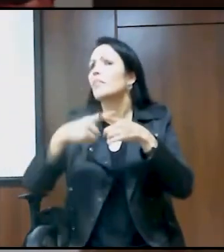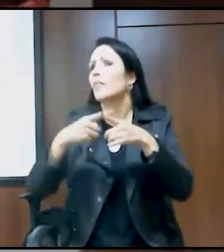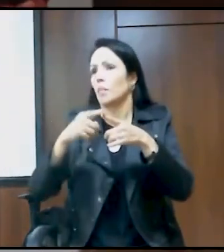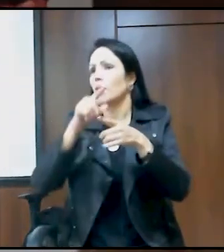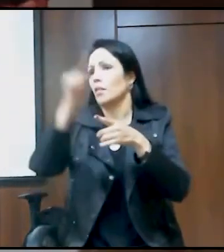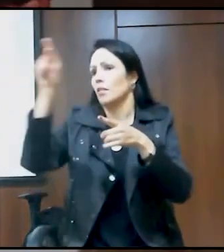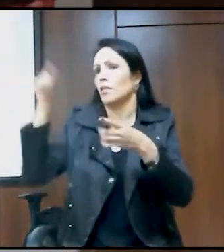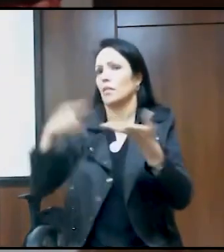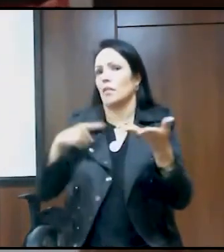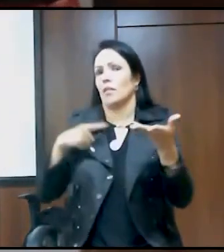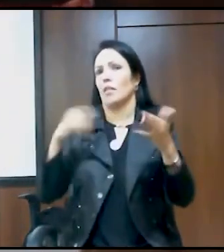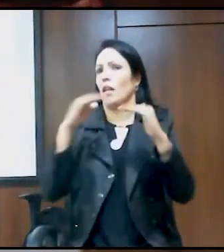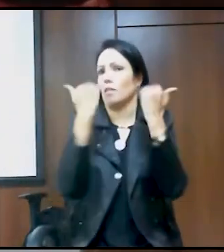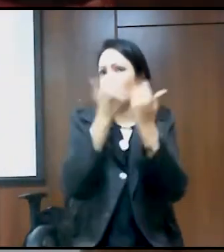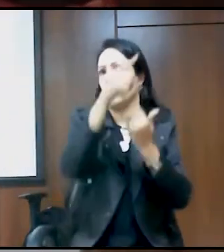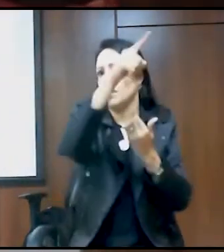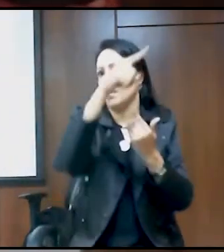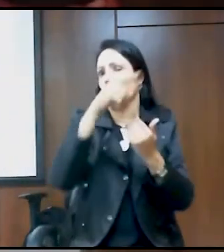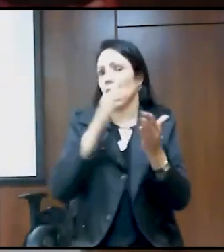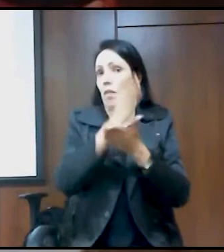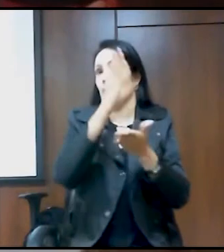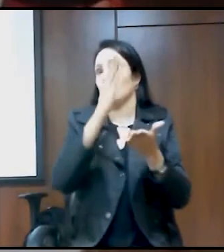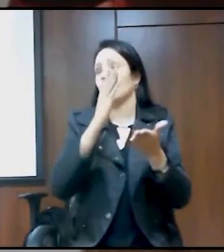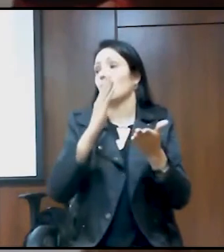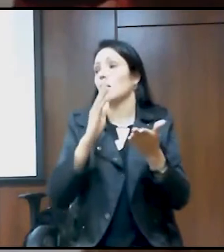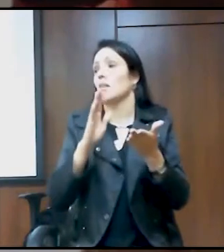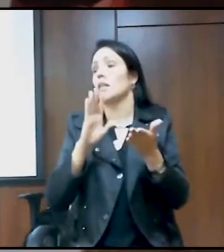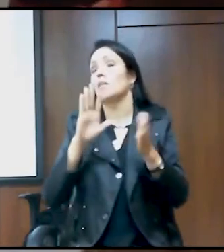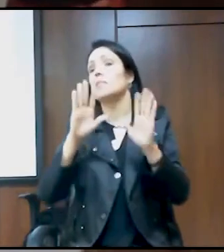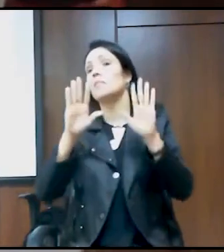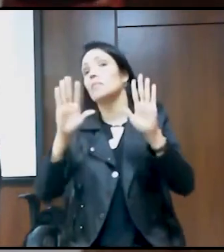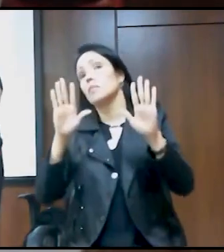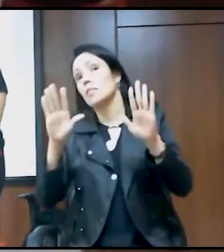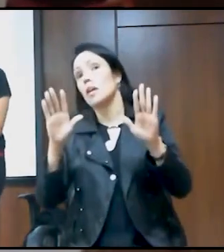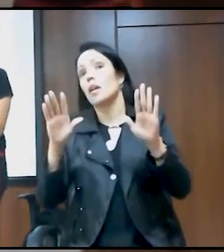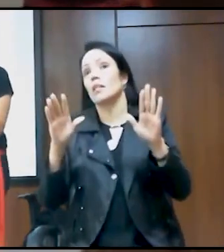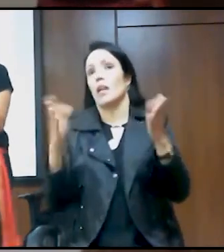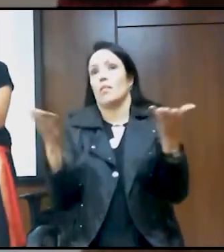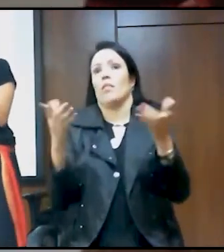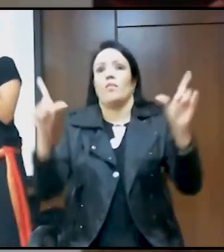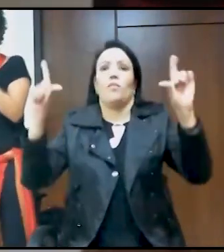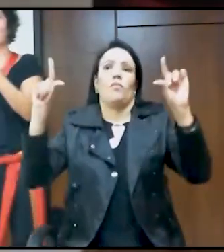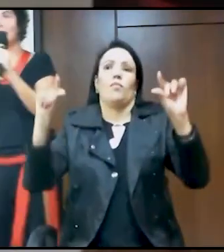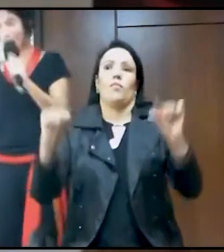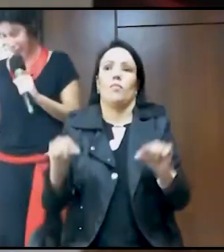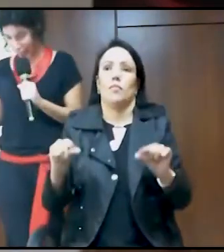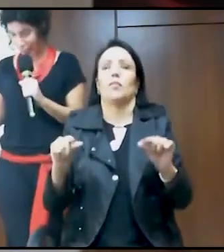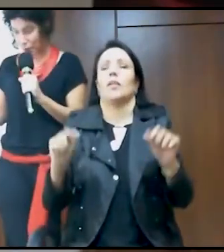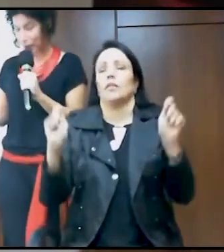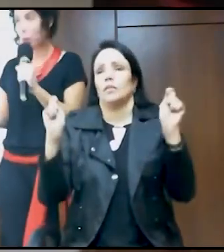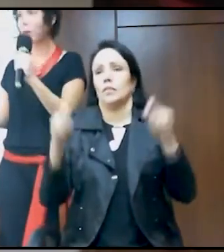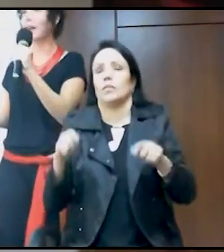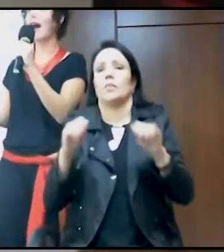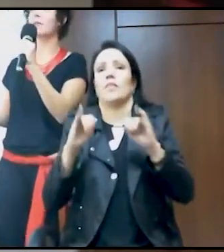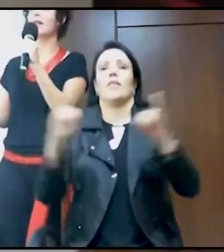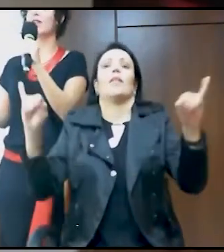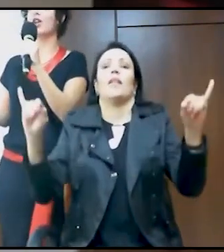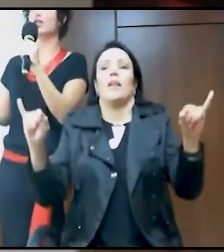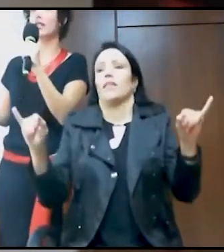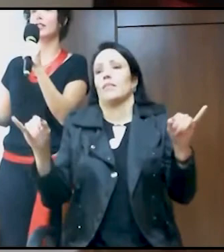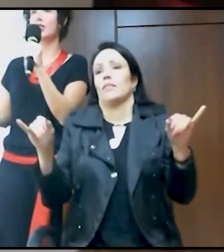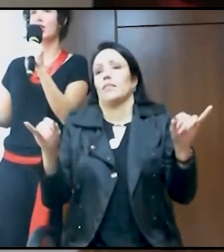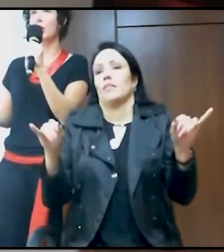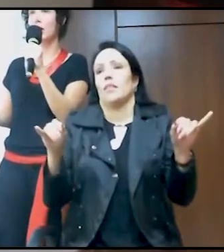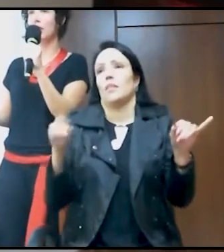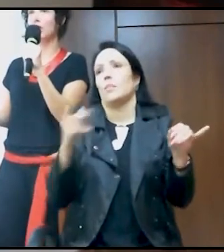está na Câmara para ser aprovado, tá? Mas é que, dado o contexto de crise que nós estamos, dá para dizer que ele é meio um plan-B, né? Um negócio